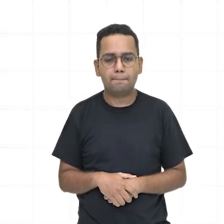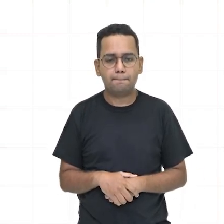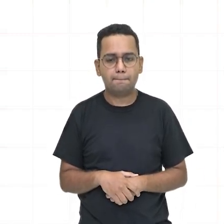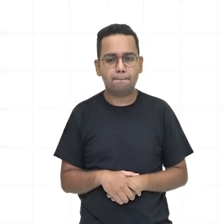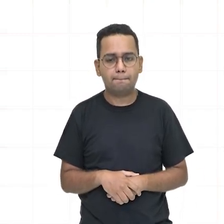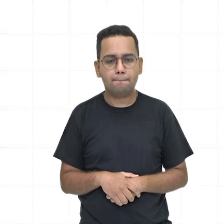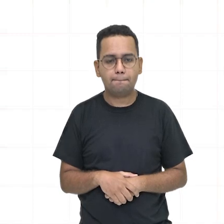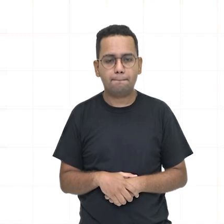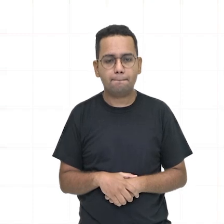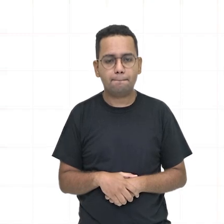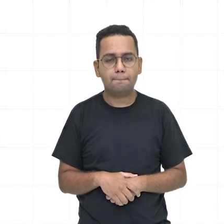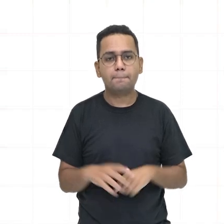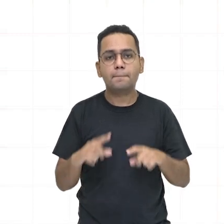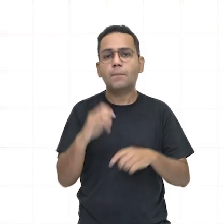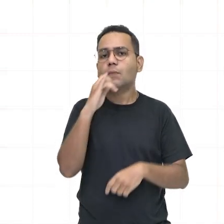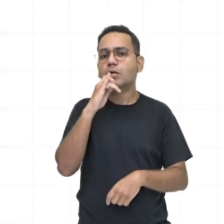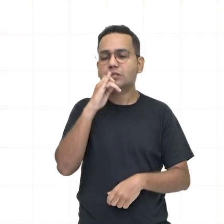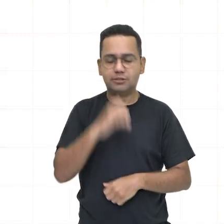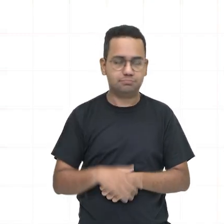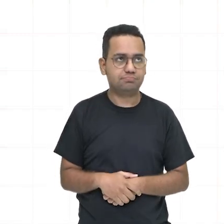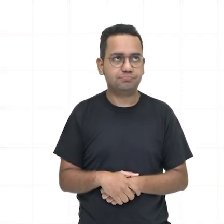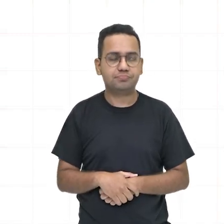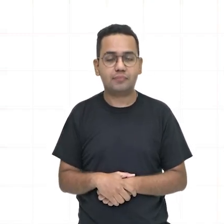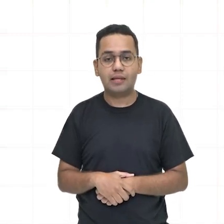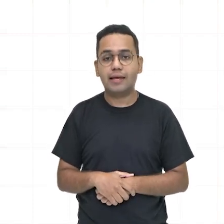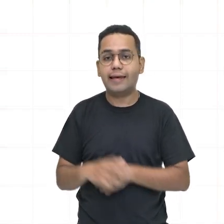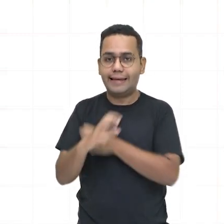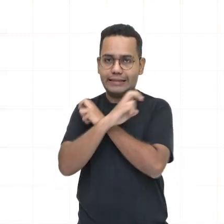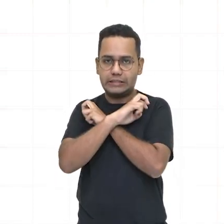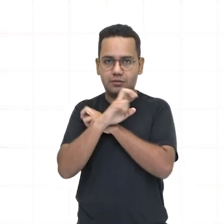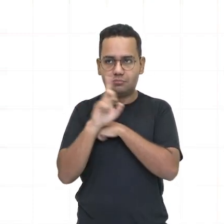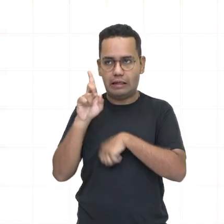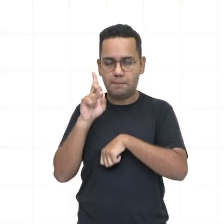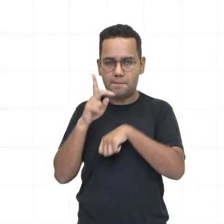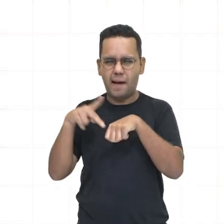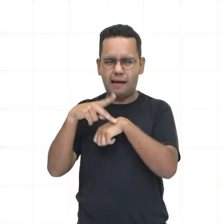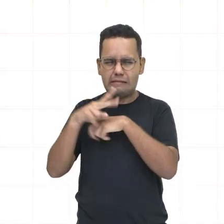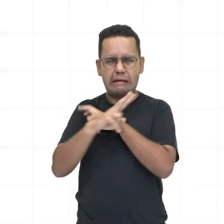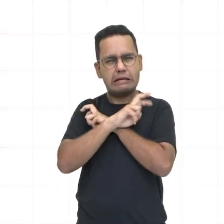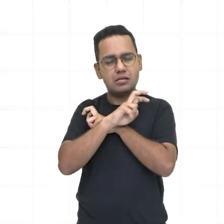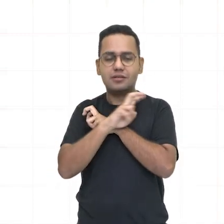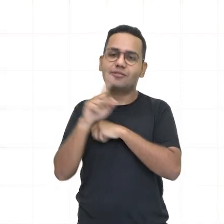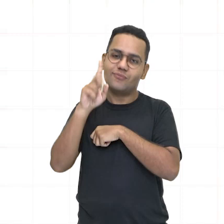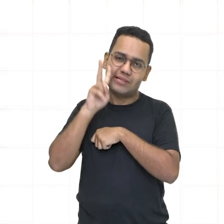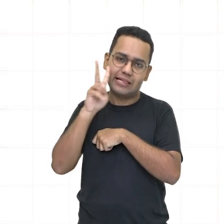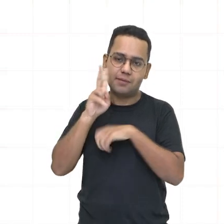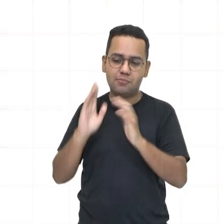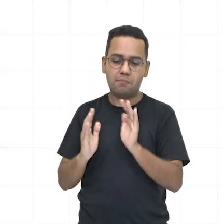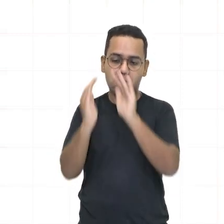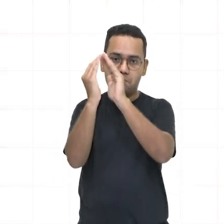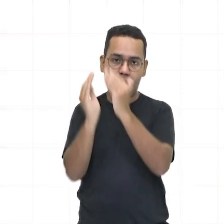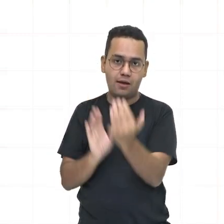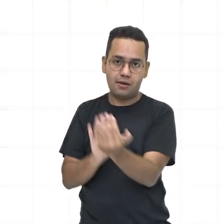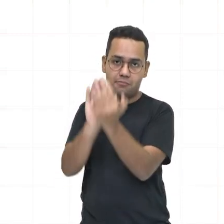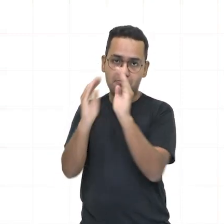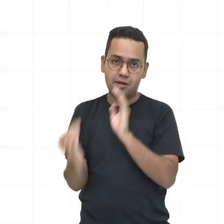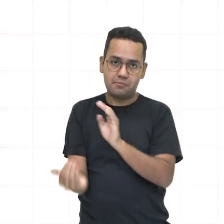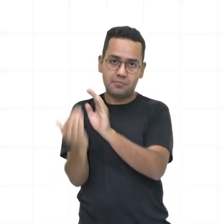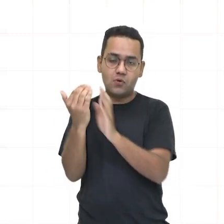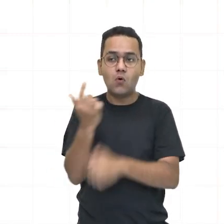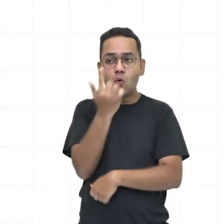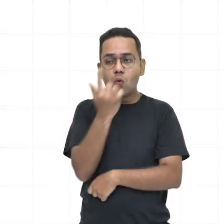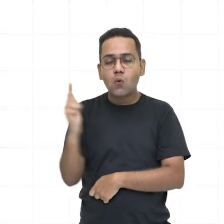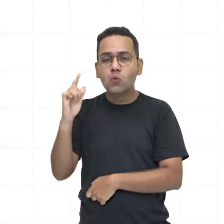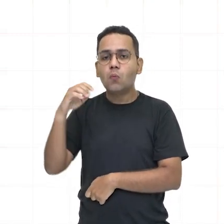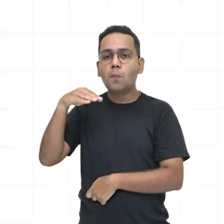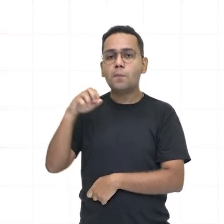você agora Egito, você vai lembrar das pirâmides. Se eu falar para você Machu Picchu, você vai lembrar